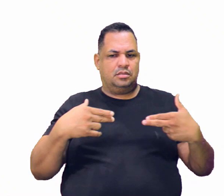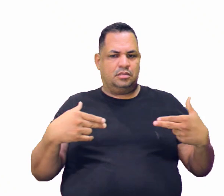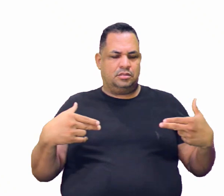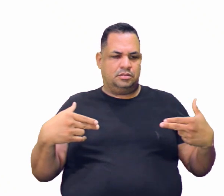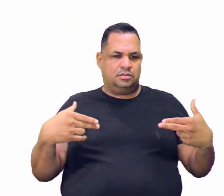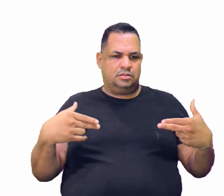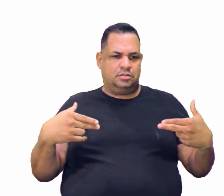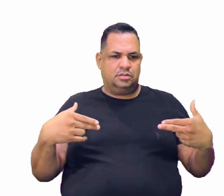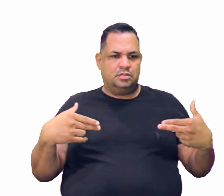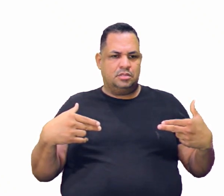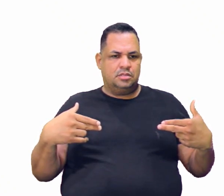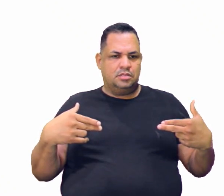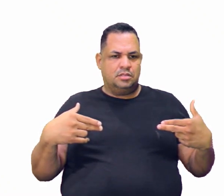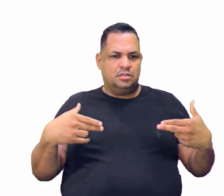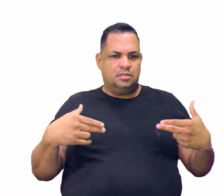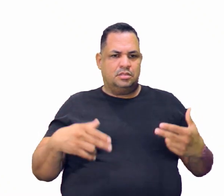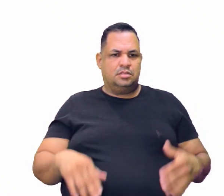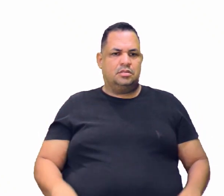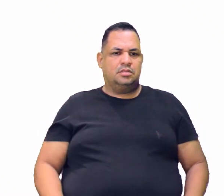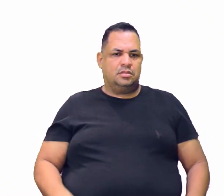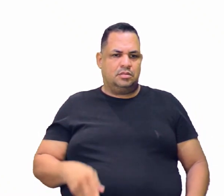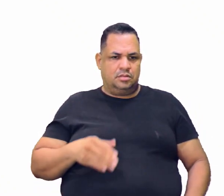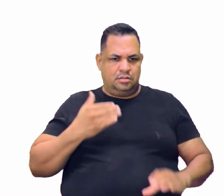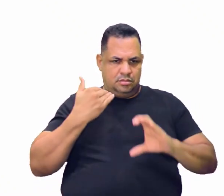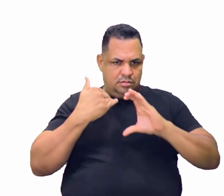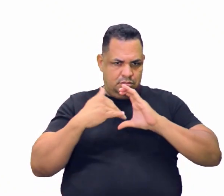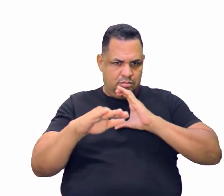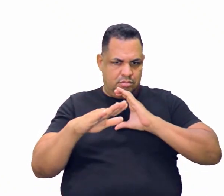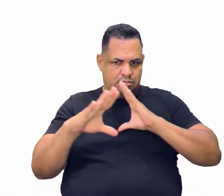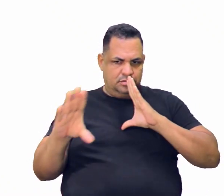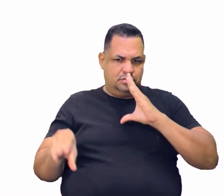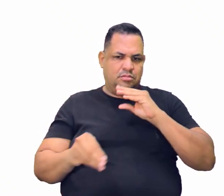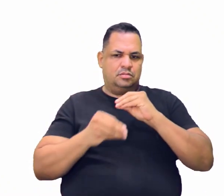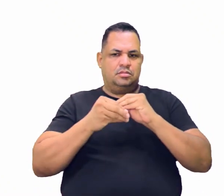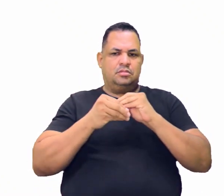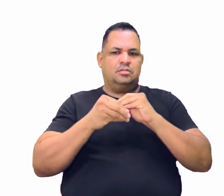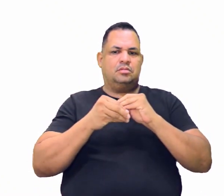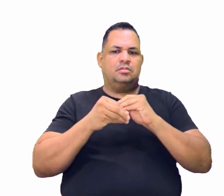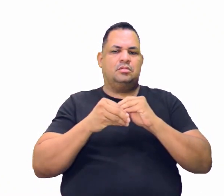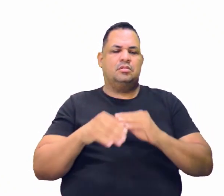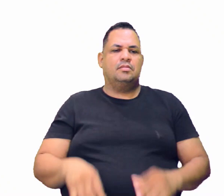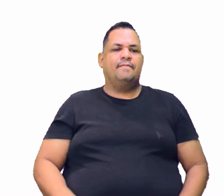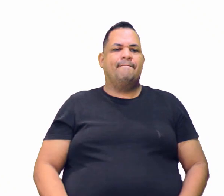cartas aí seguem